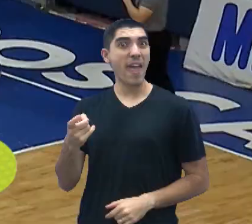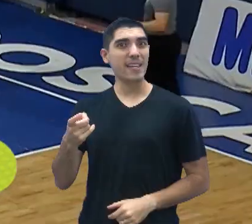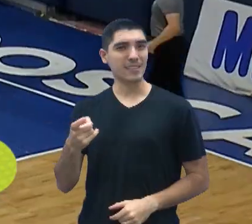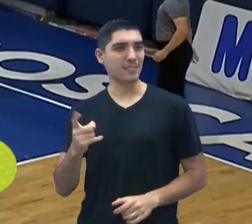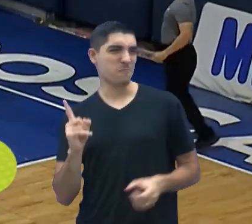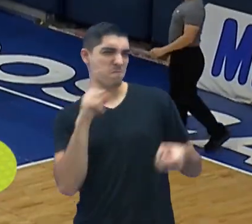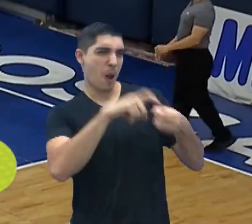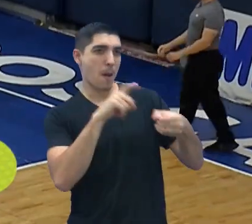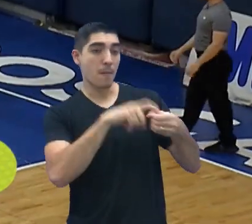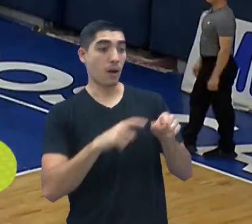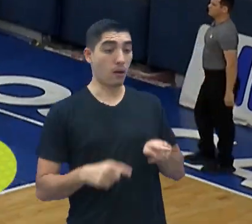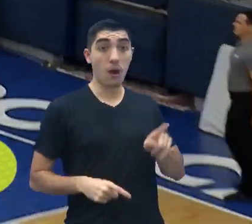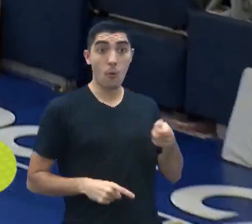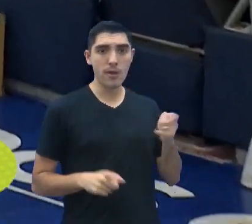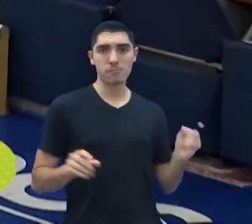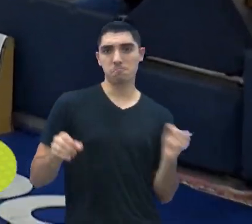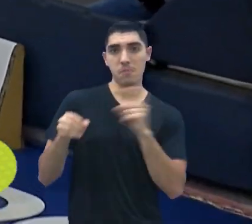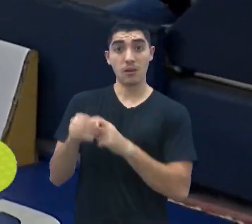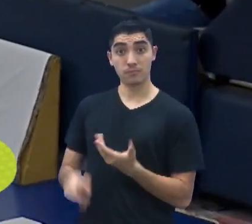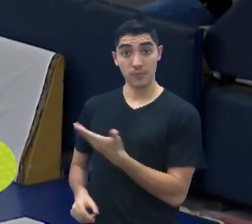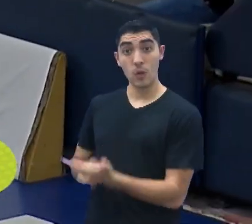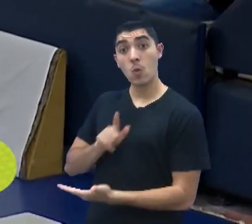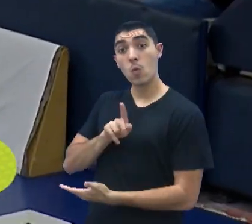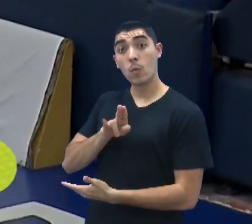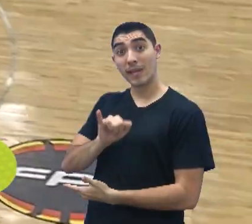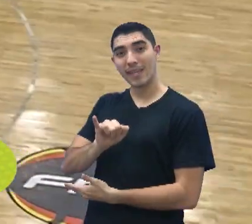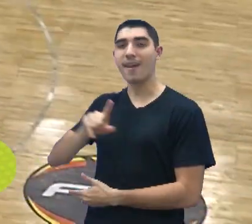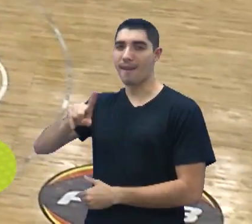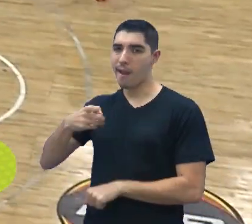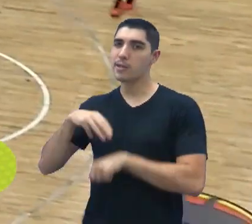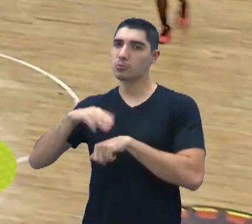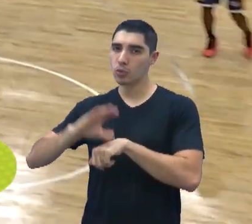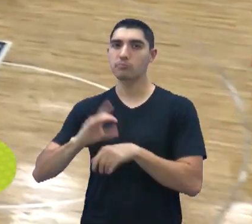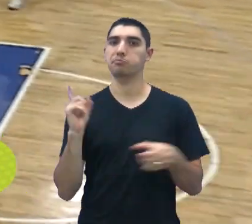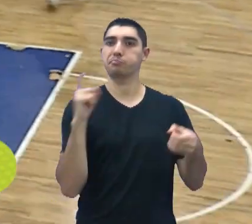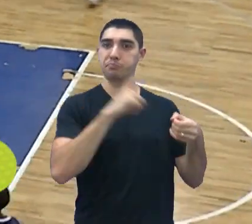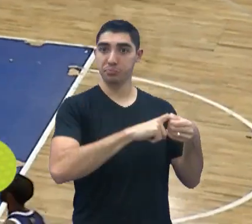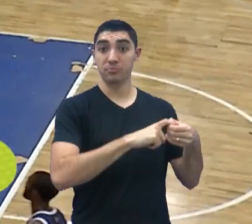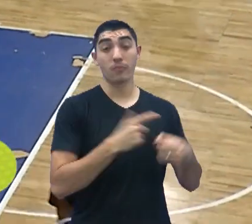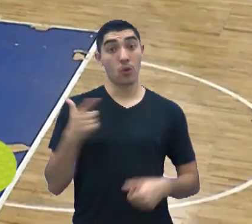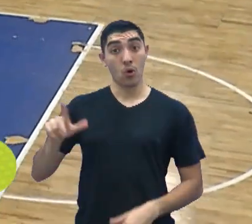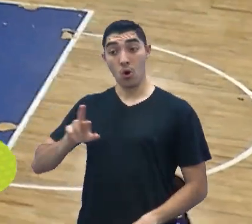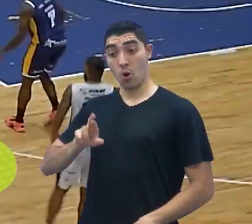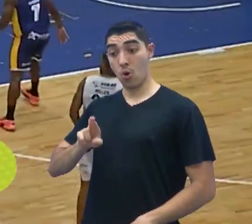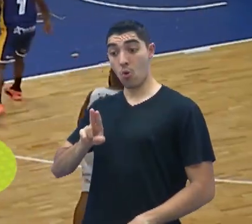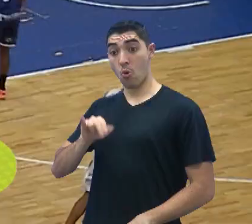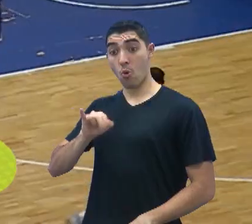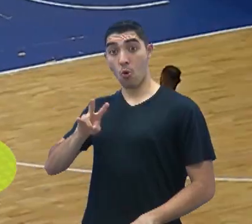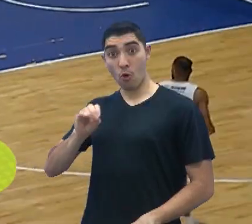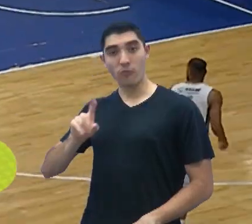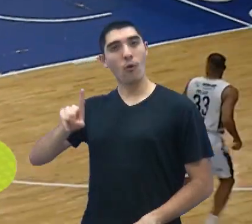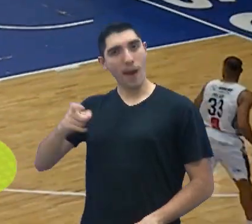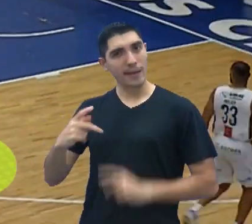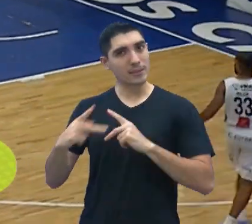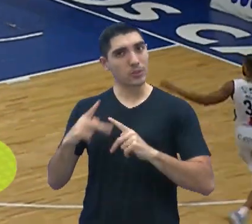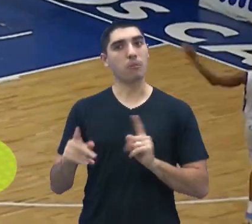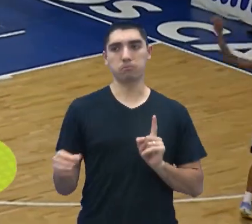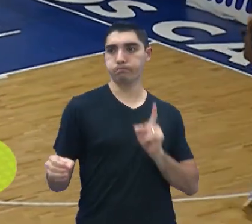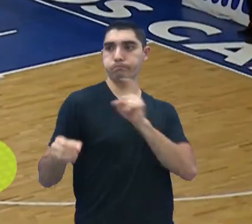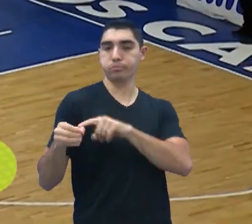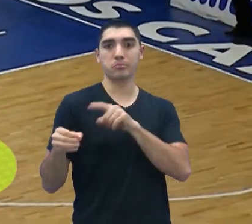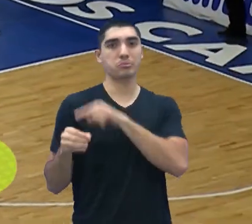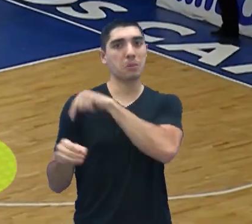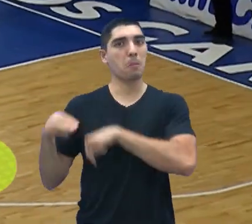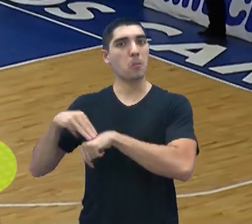lados. Lessa derrubou os dois primeiros do São José e Ruivo os do Mogi. O jogo era equilibrado